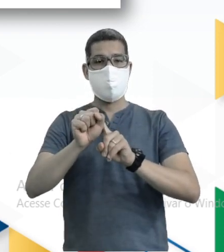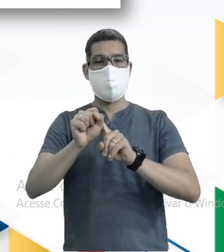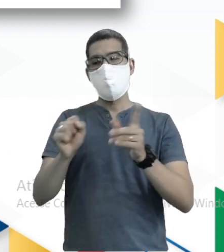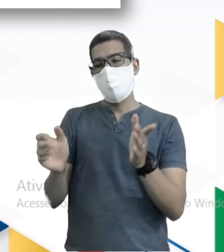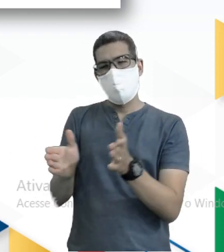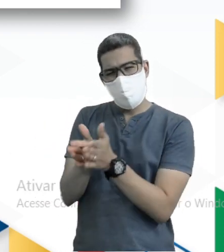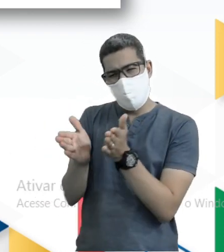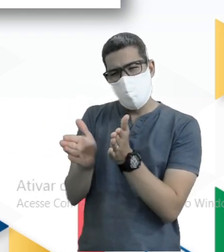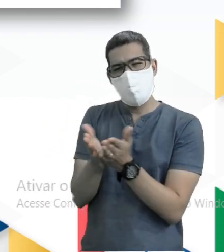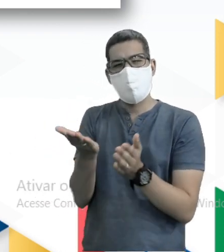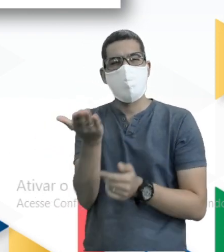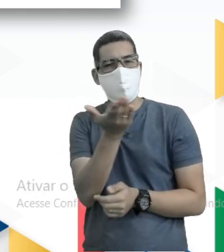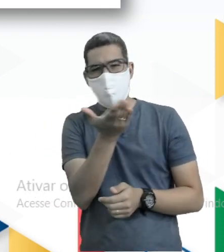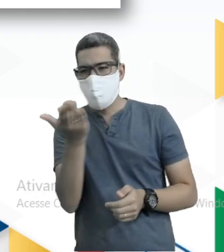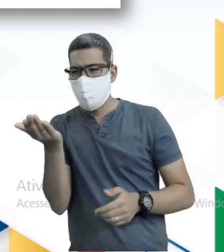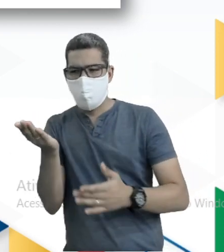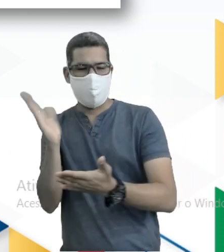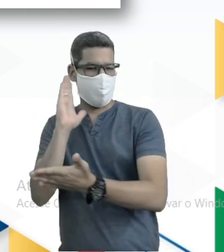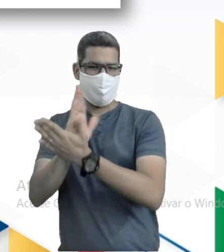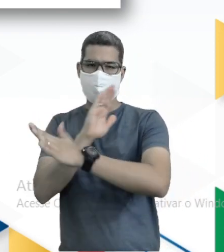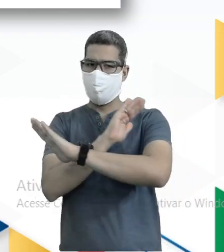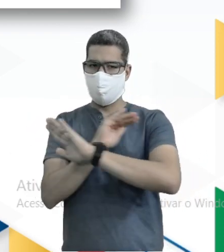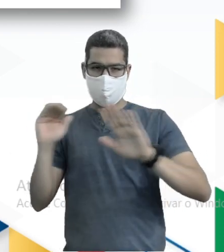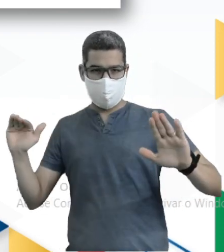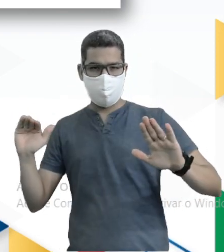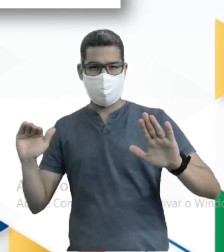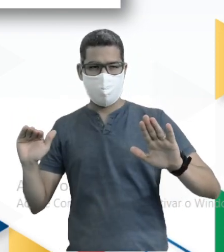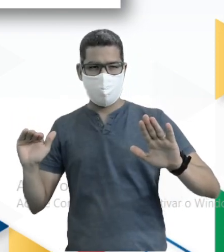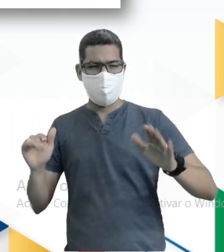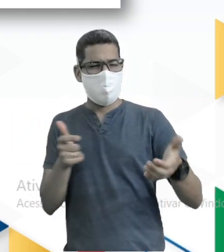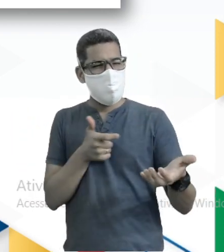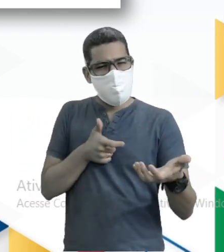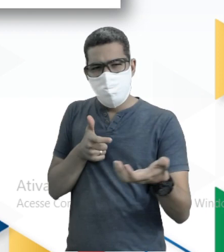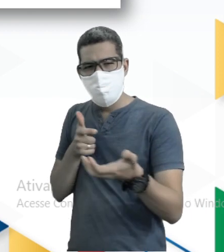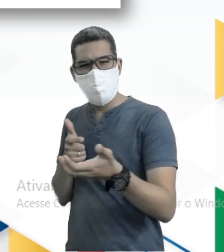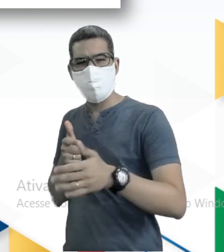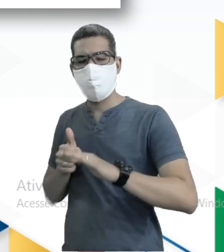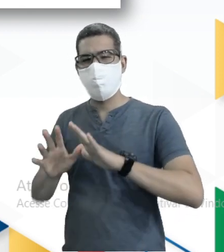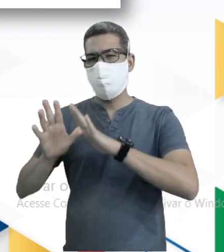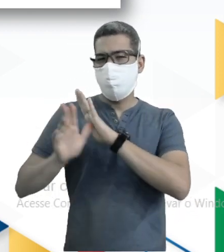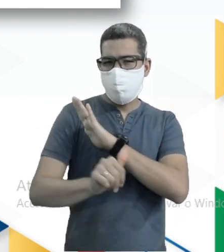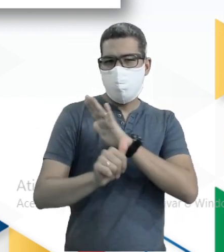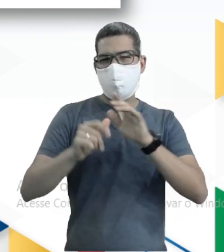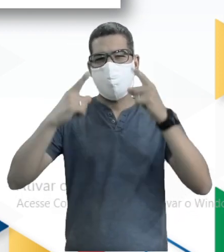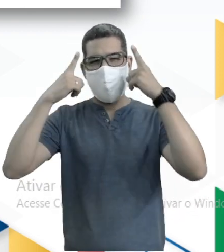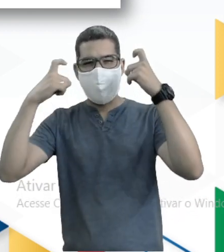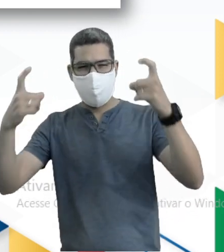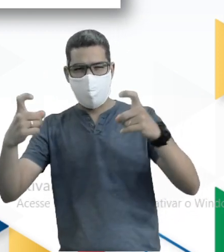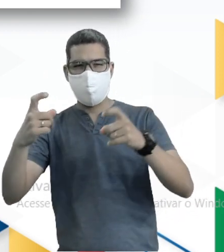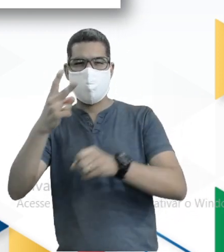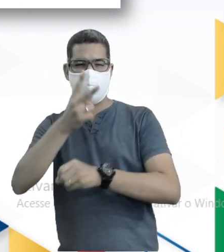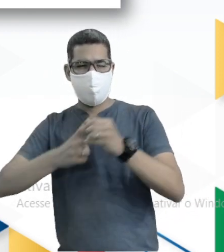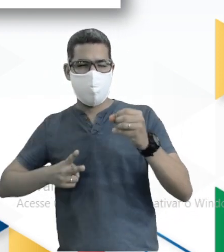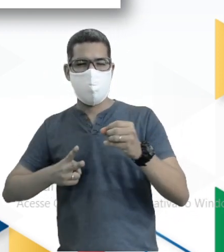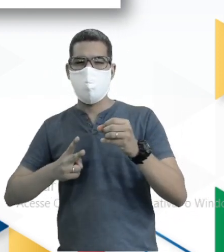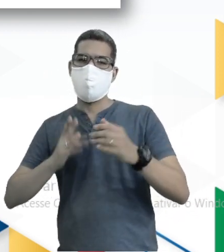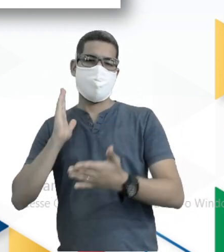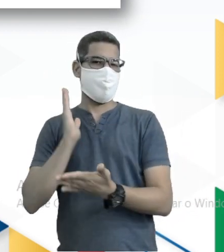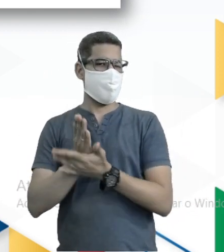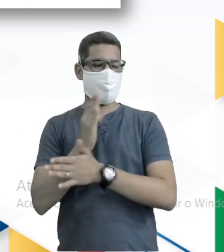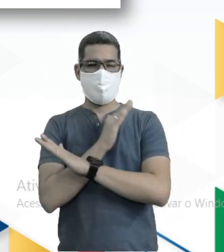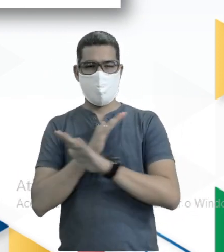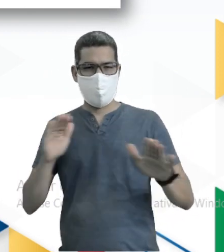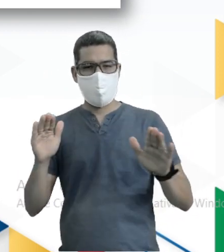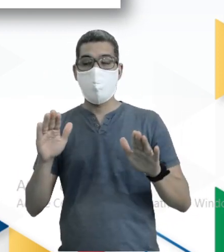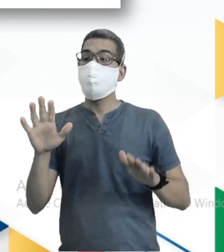a marginalização e reduzir as desigualdades sociais e regionais, promover o bem